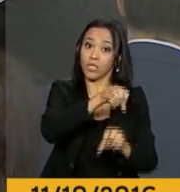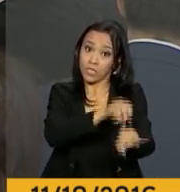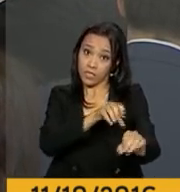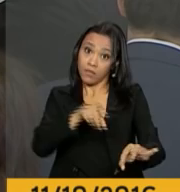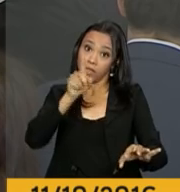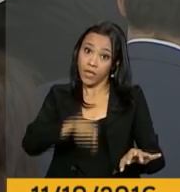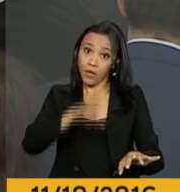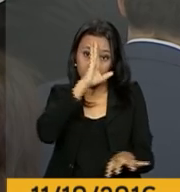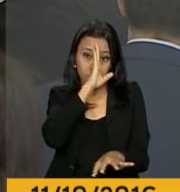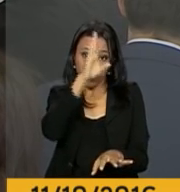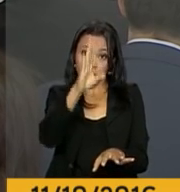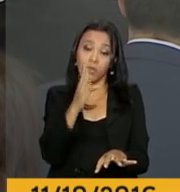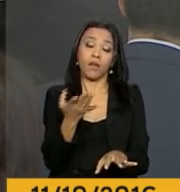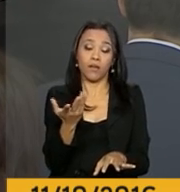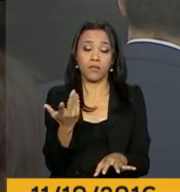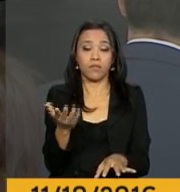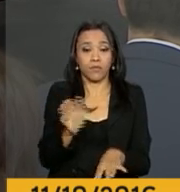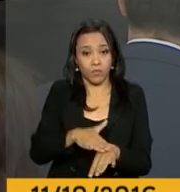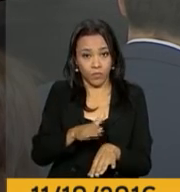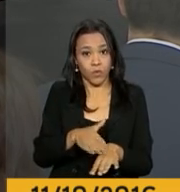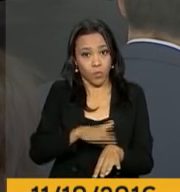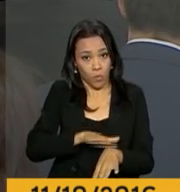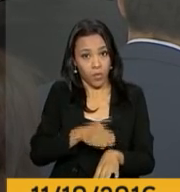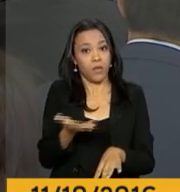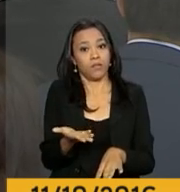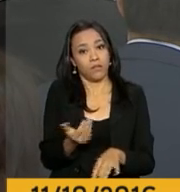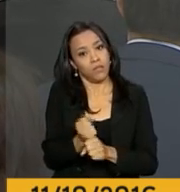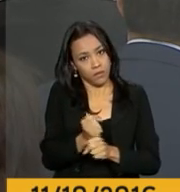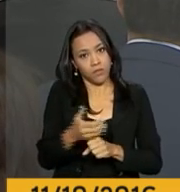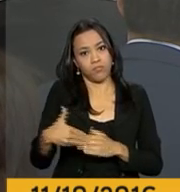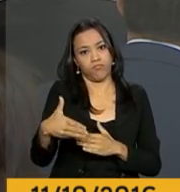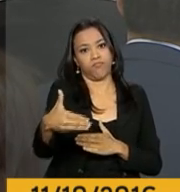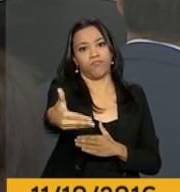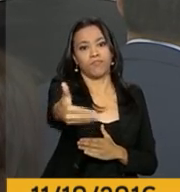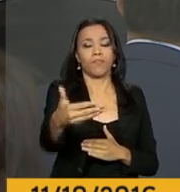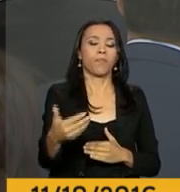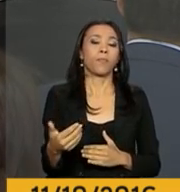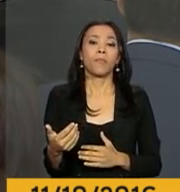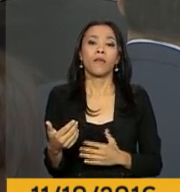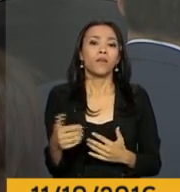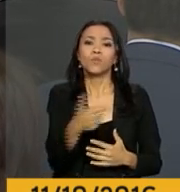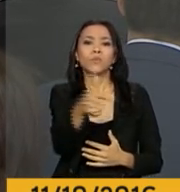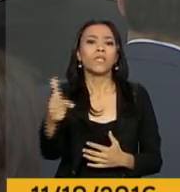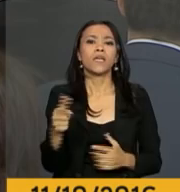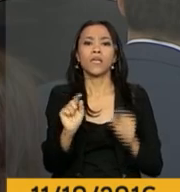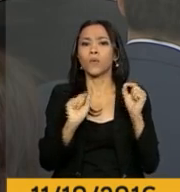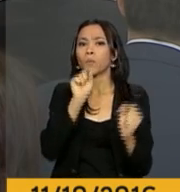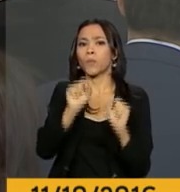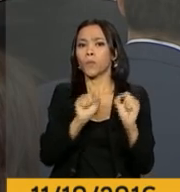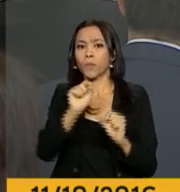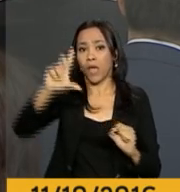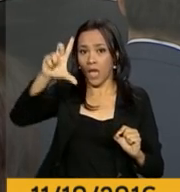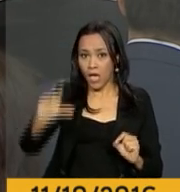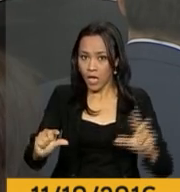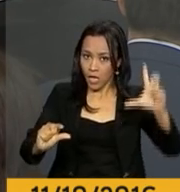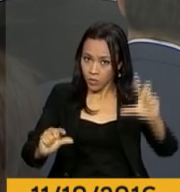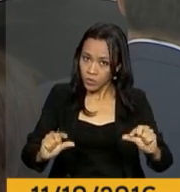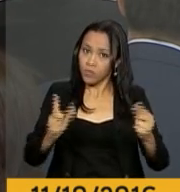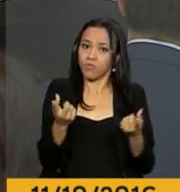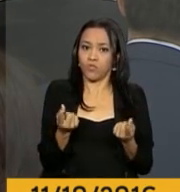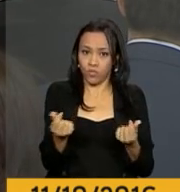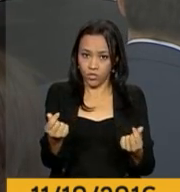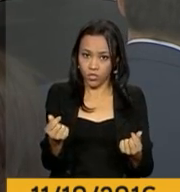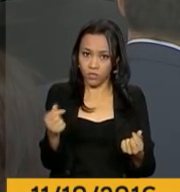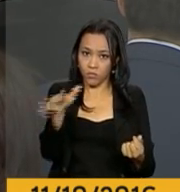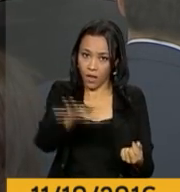do nosso sistema no presente momento e talvez por muitos anos ainda eh não tenham uma redução eh dessas verbas e isto